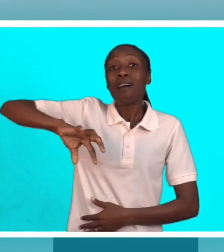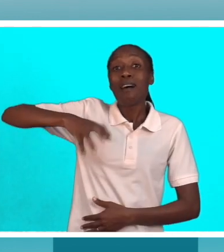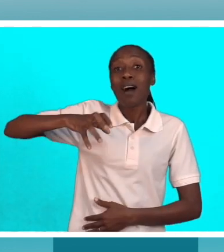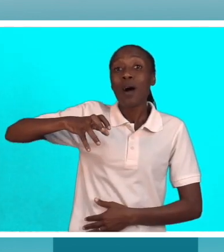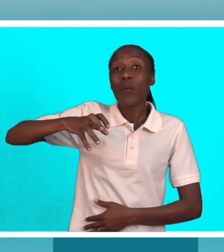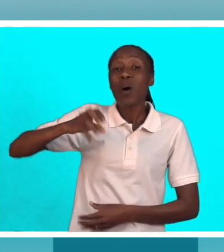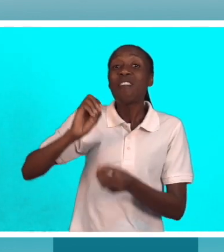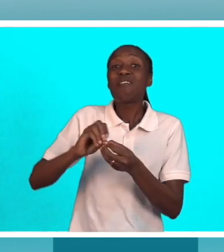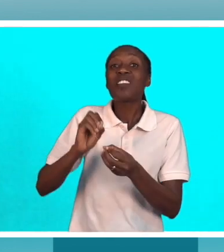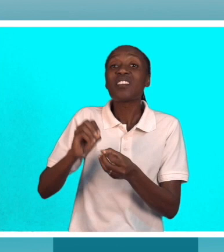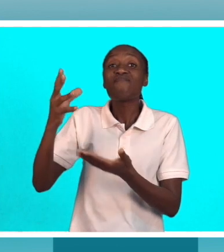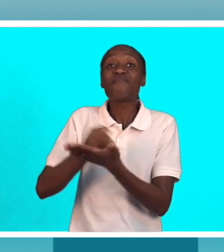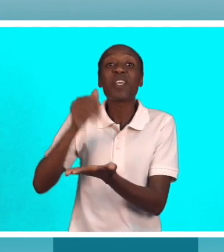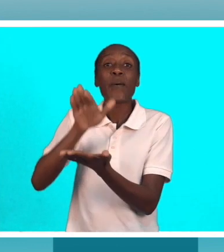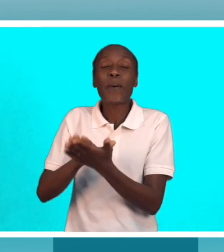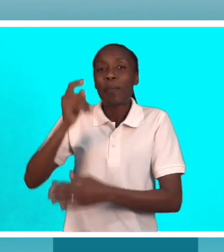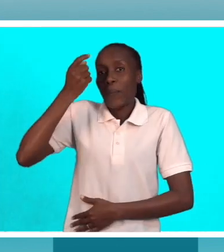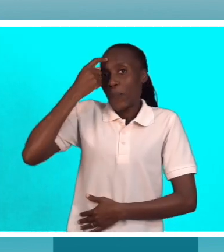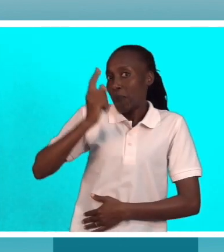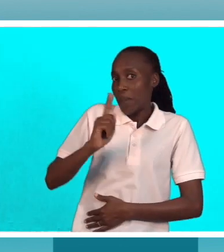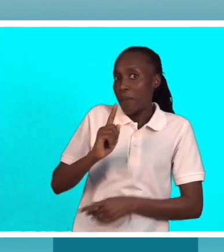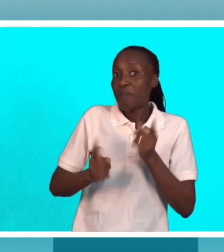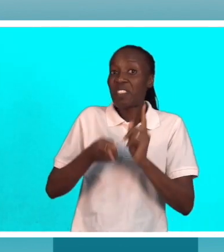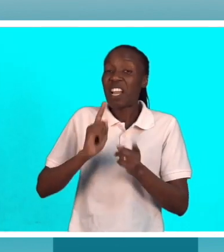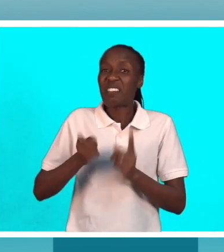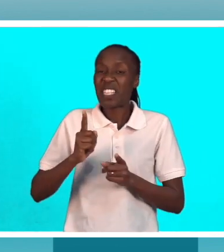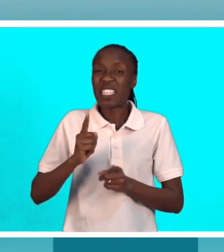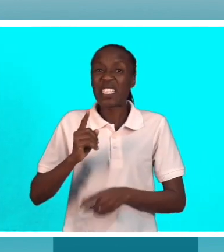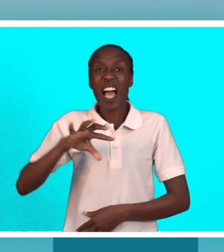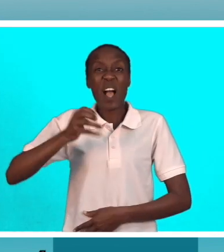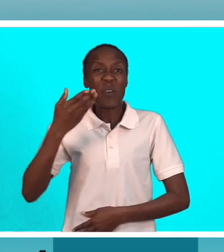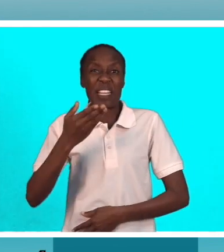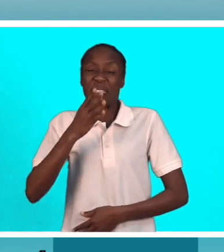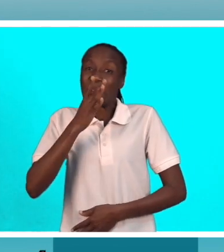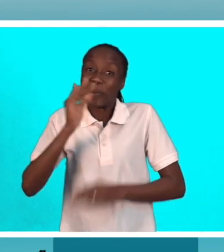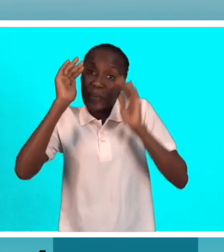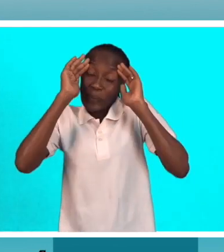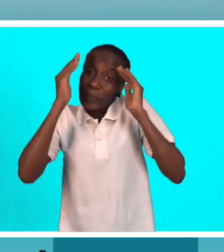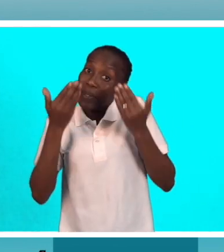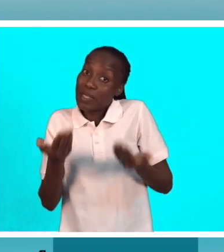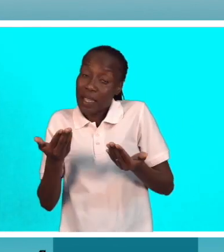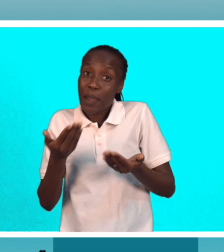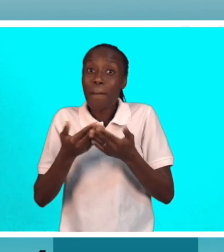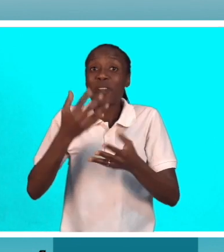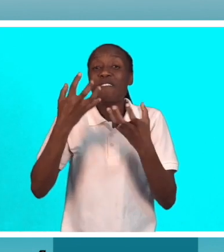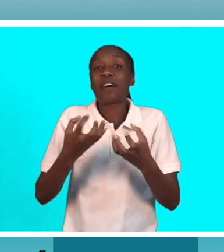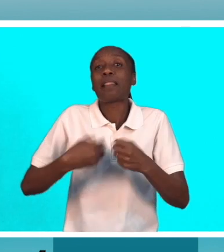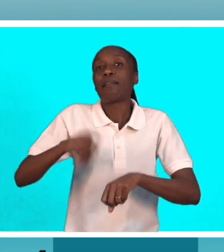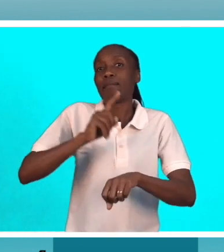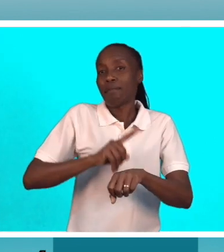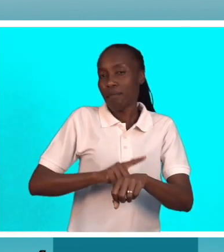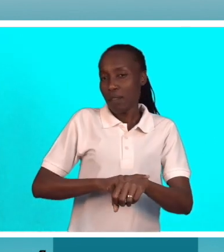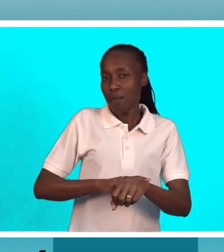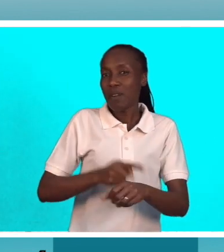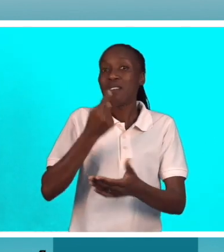ser uma água duvidosa, de conduta duvidosa, porque não temos tempo. É muito importante levar este alimento para casa